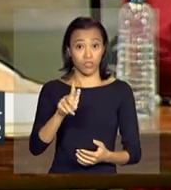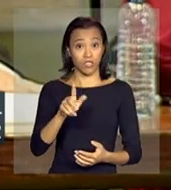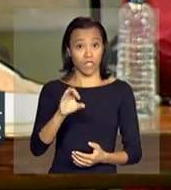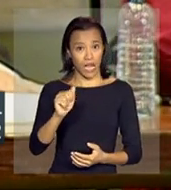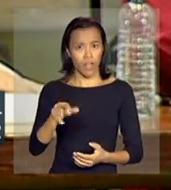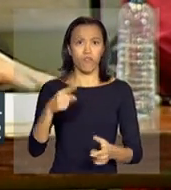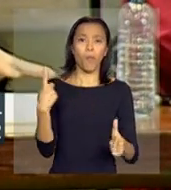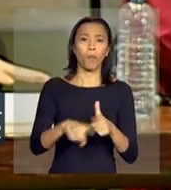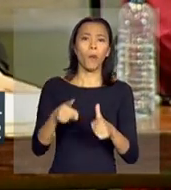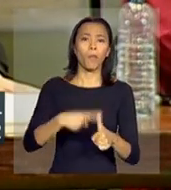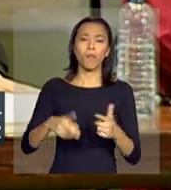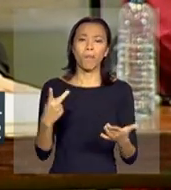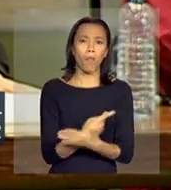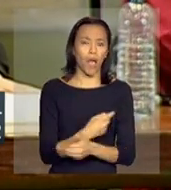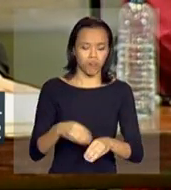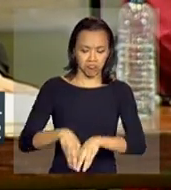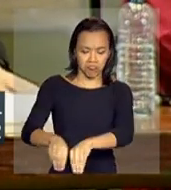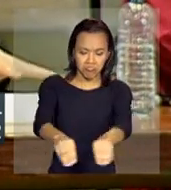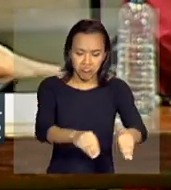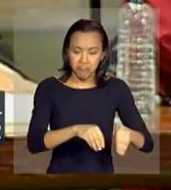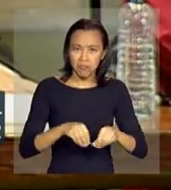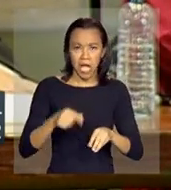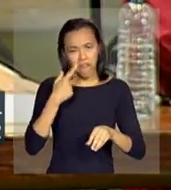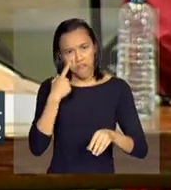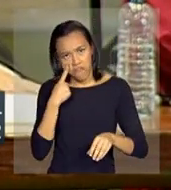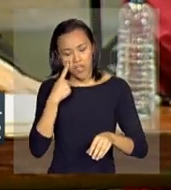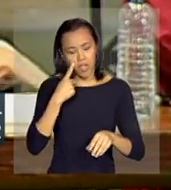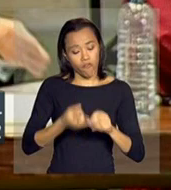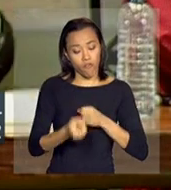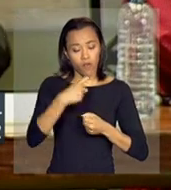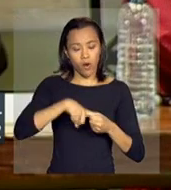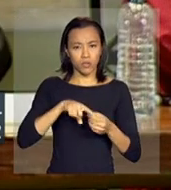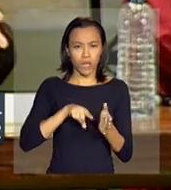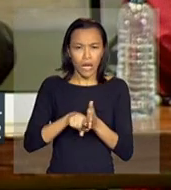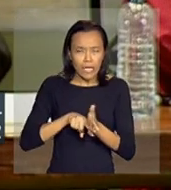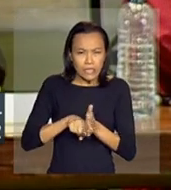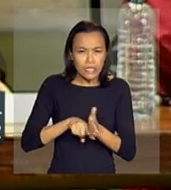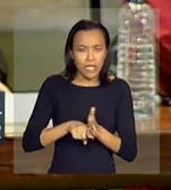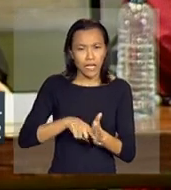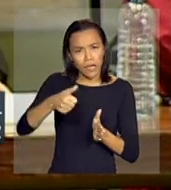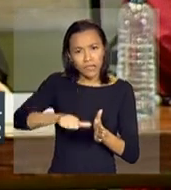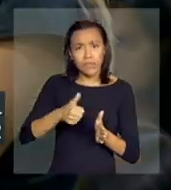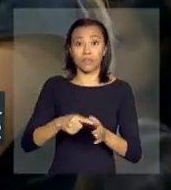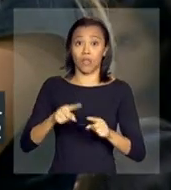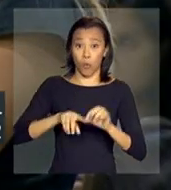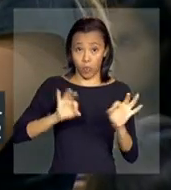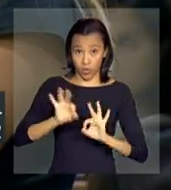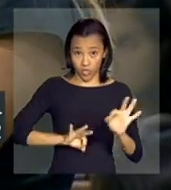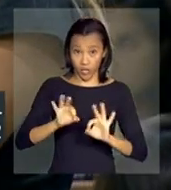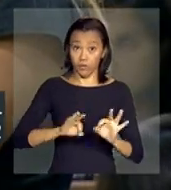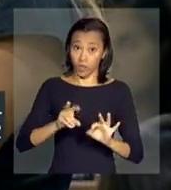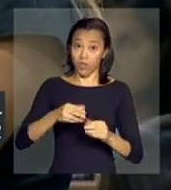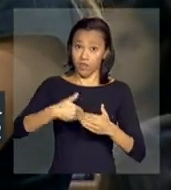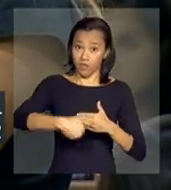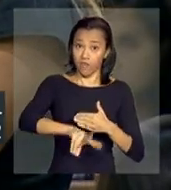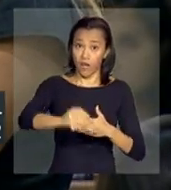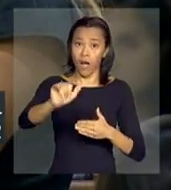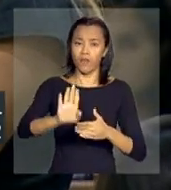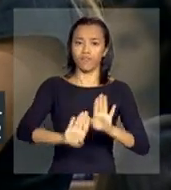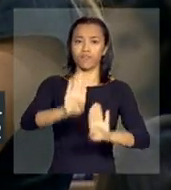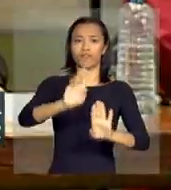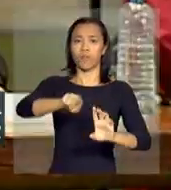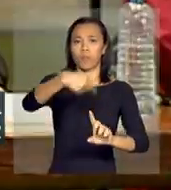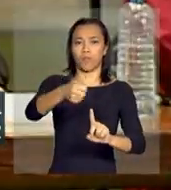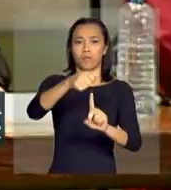sendo resolvido. Houve a necessidade de se rever o projeto e a licitação já vai acontecer no mês que vem. Então, isso estará resolvido. No caso